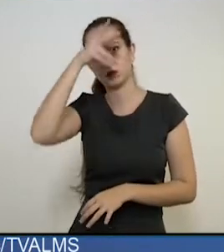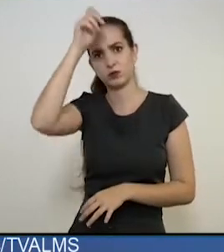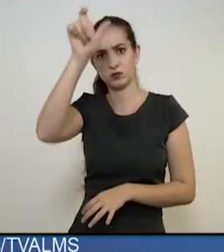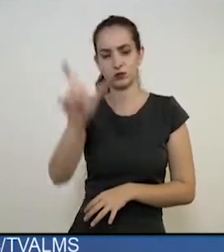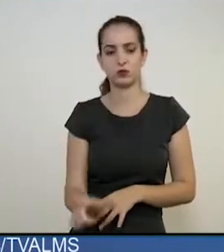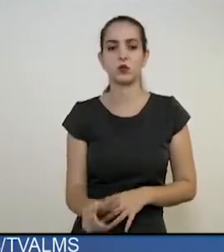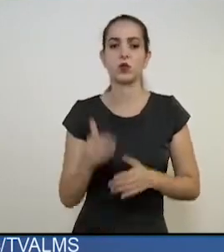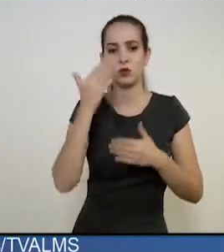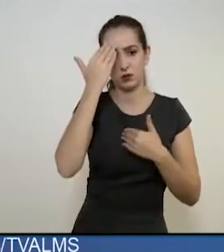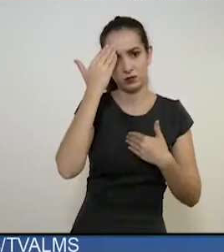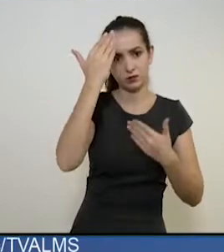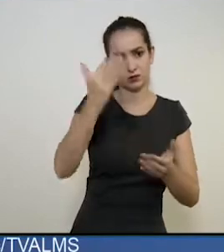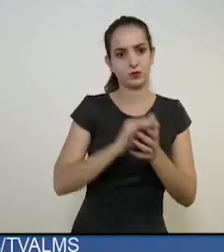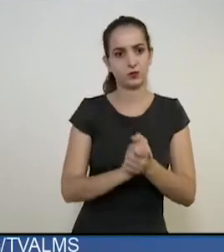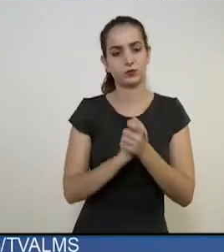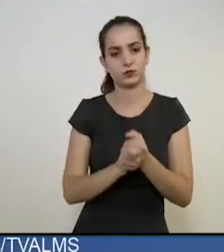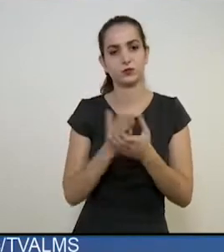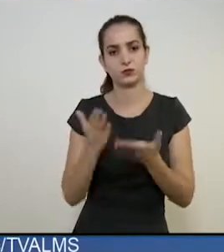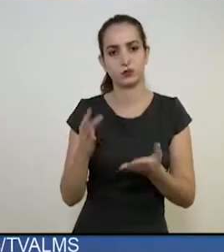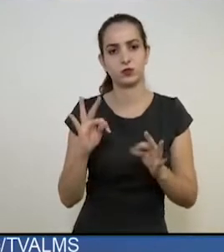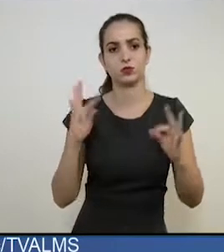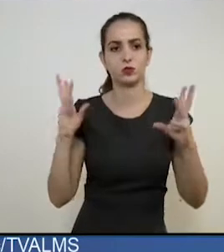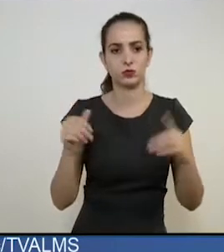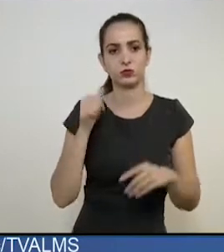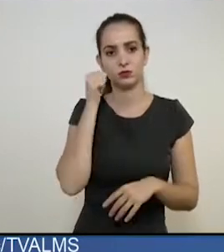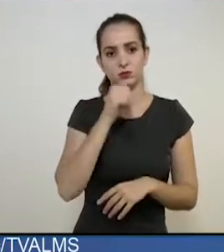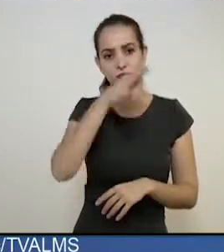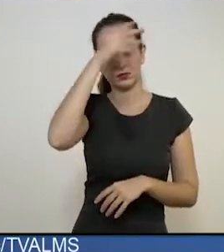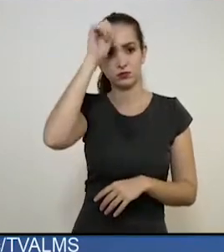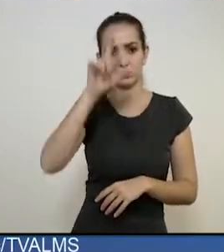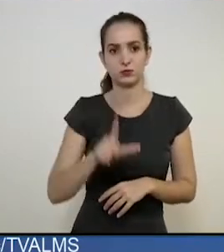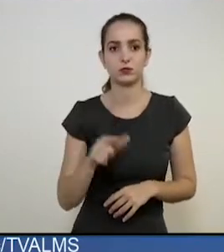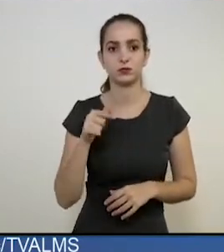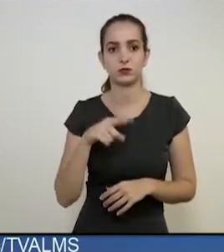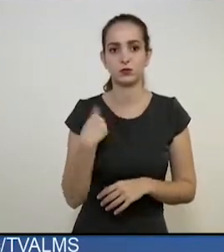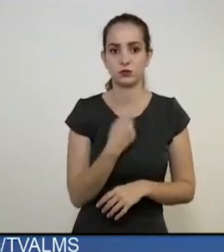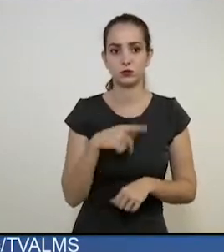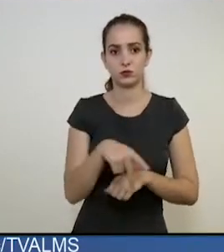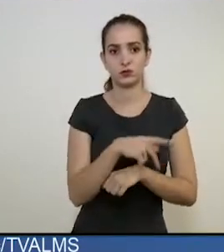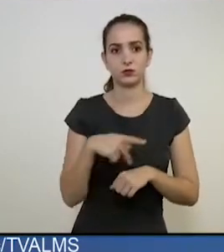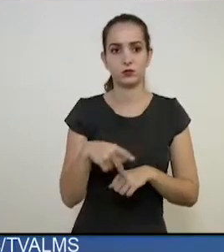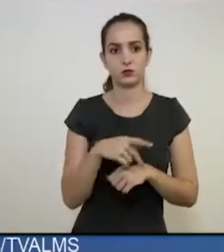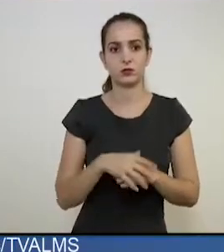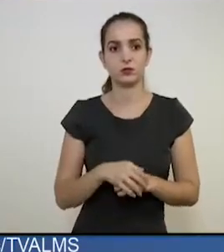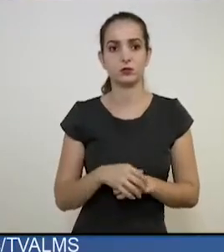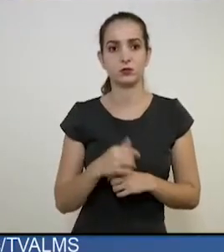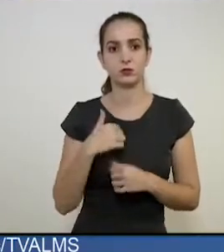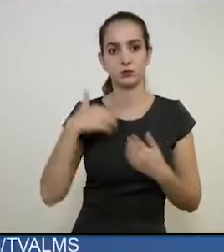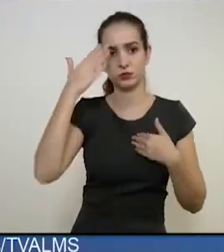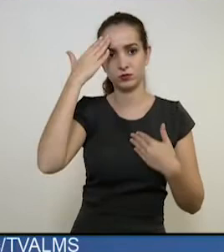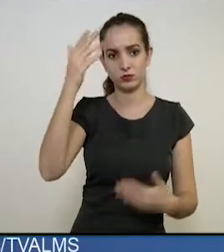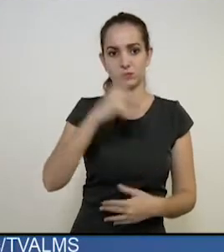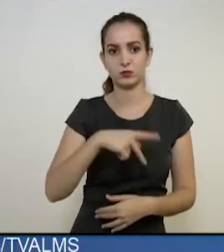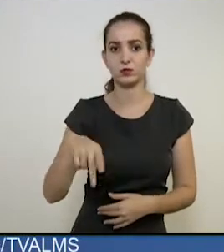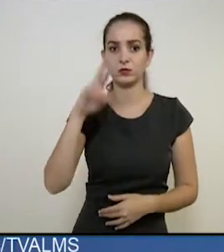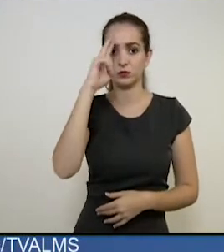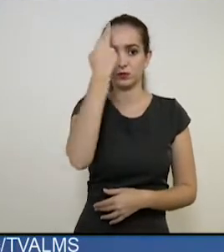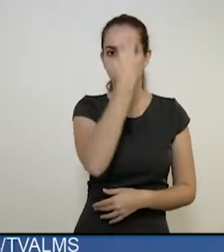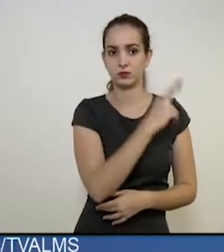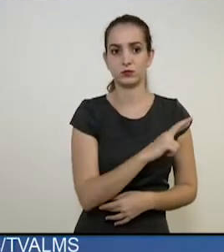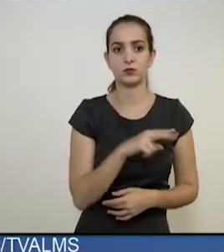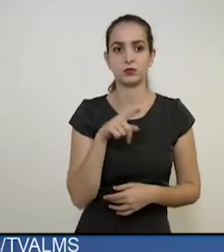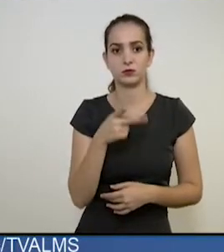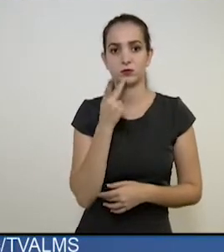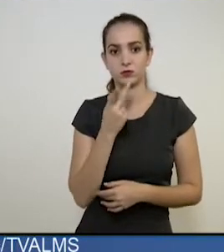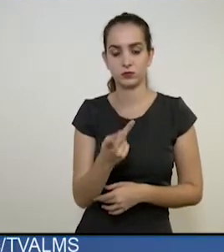sul-mato-grossense. Muito obrigado e parabéns a todas as mulheres do Mato Grosso do Sul e do nosso país. Eu agradeço ao professor Rinaldo pelo seu